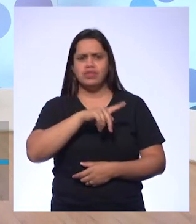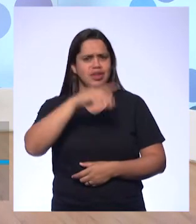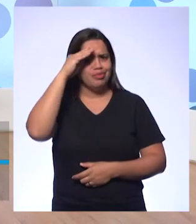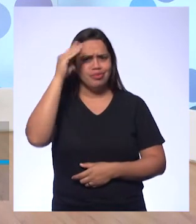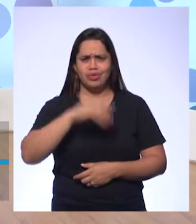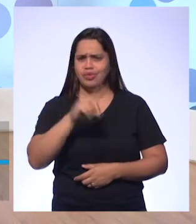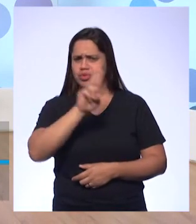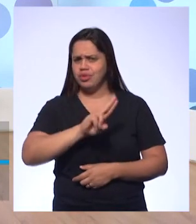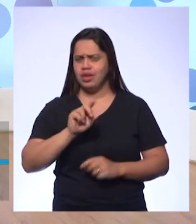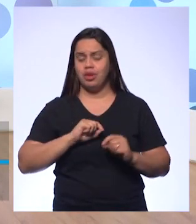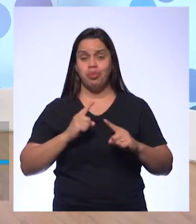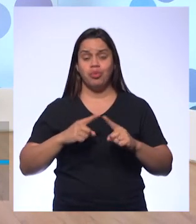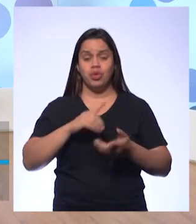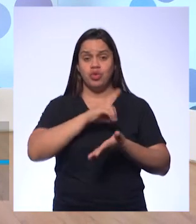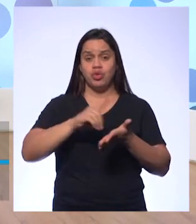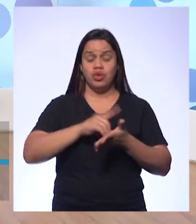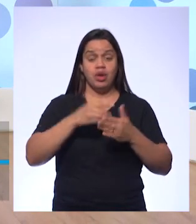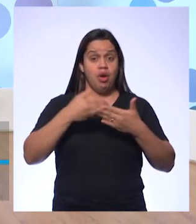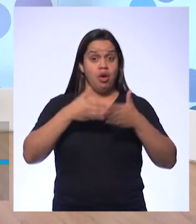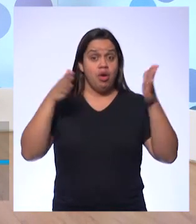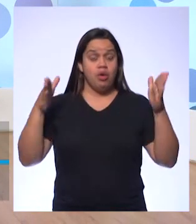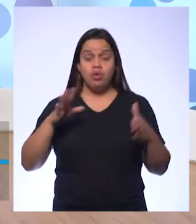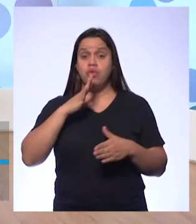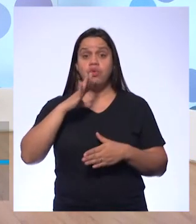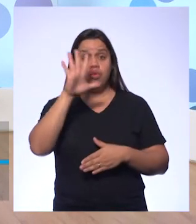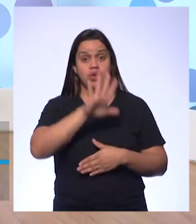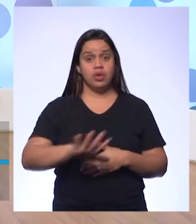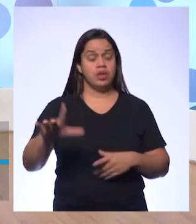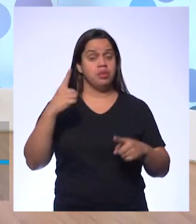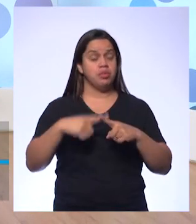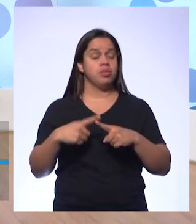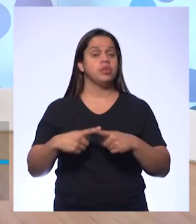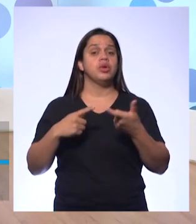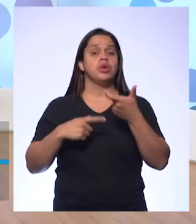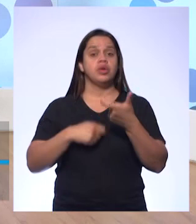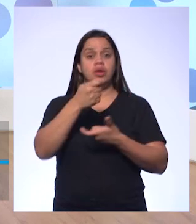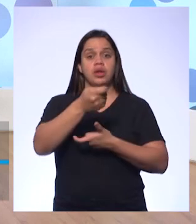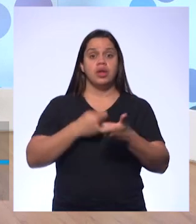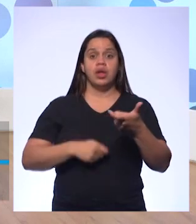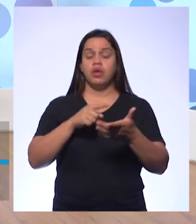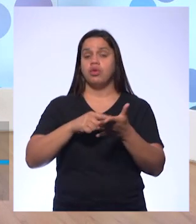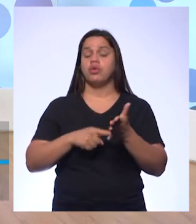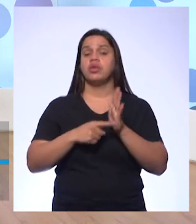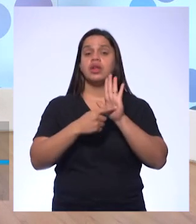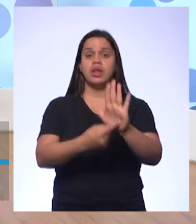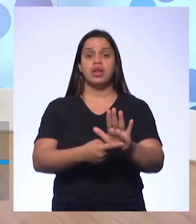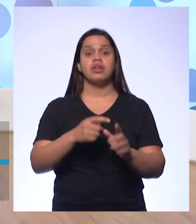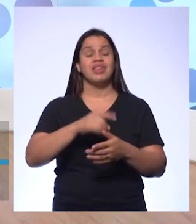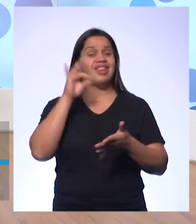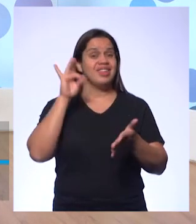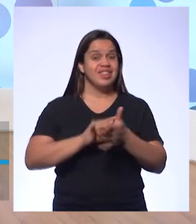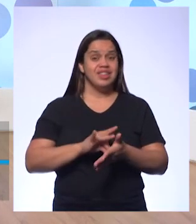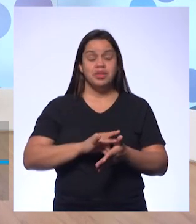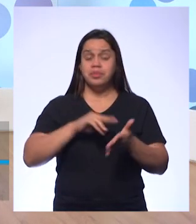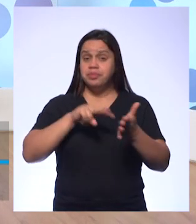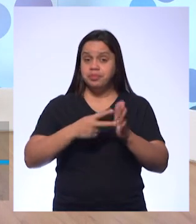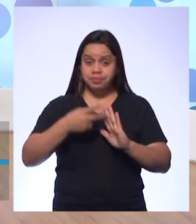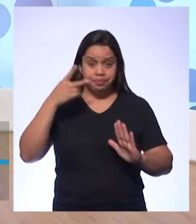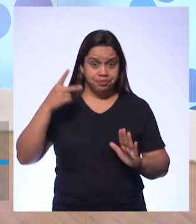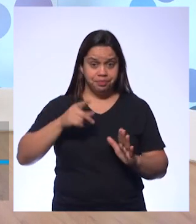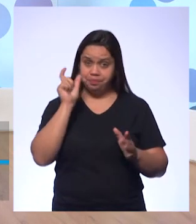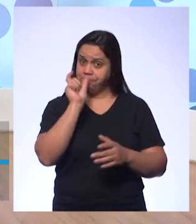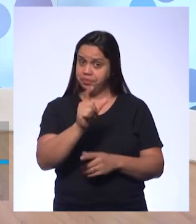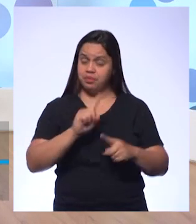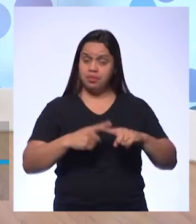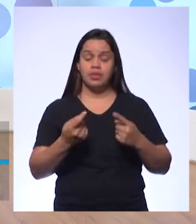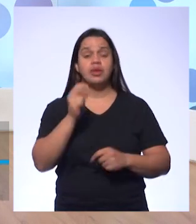o dicionário te dá um amplo conhecimento. Ele pega um verbete, que na verdade é um texto denotativo, que é o sentido real daquela palavra. Só que eu tenho que